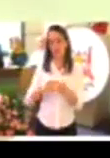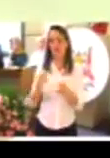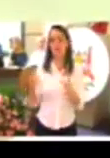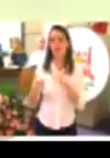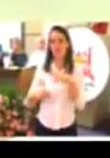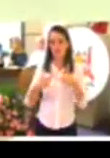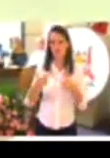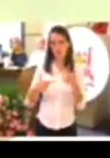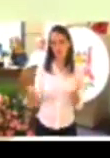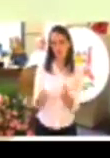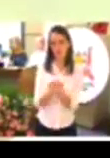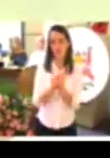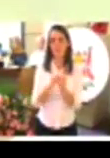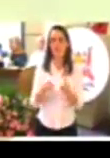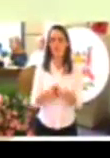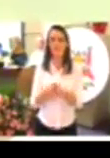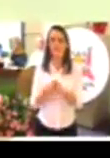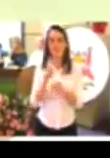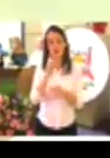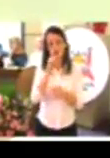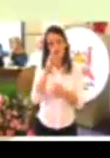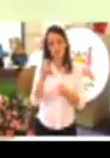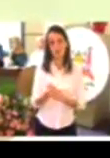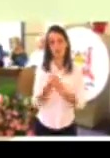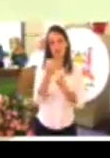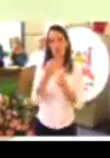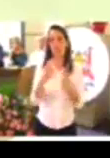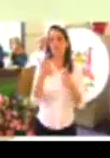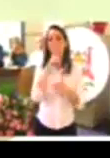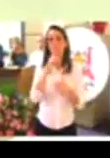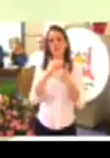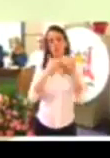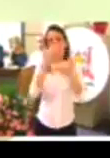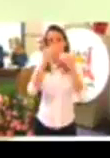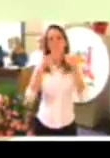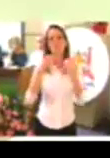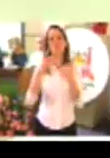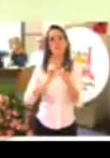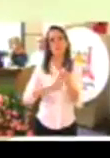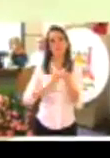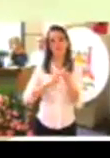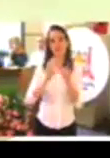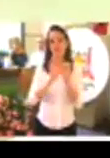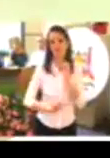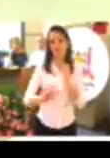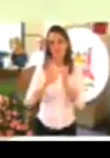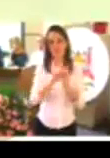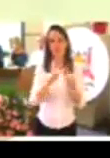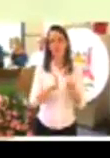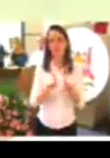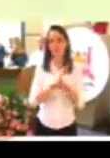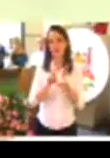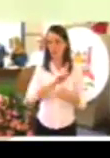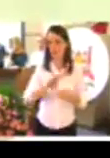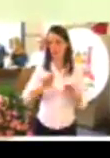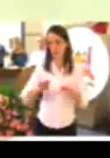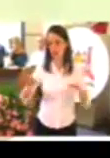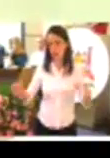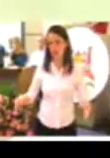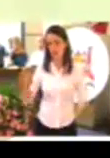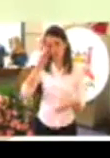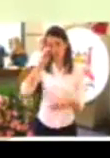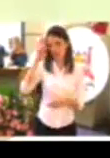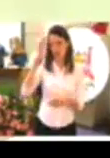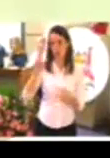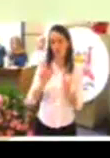juntos, unir forças e contribuir para o desenvolvimento de nossa cidade e região. Em nome da mesa diretora